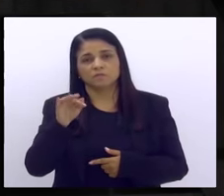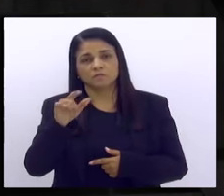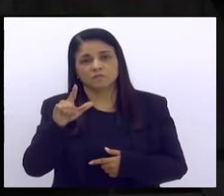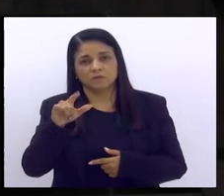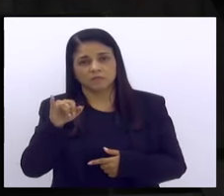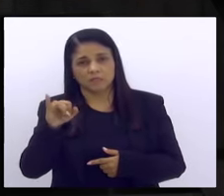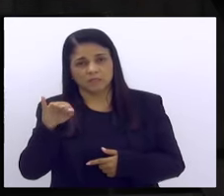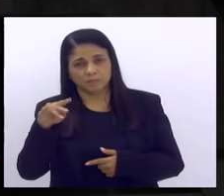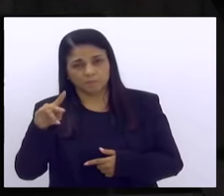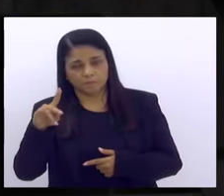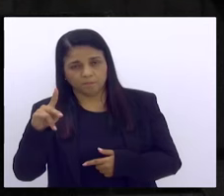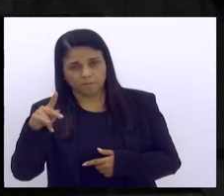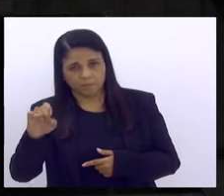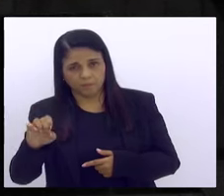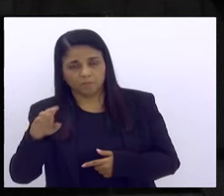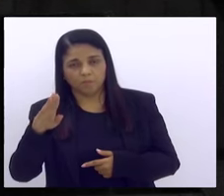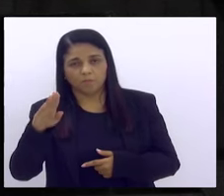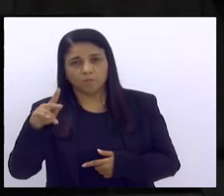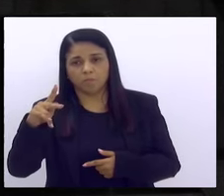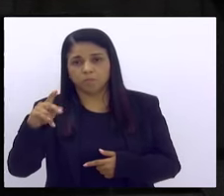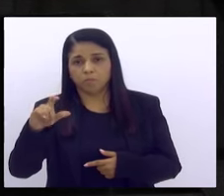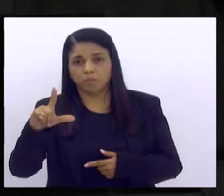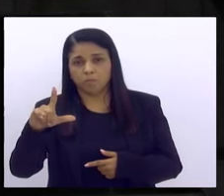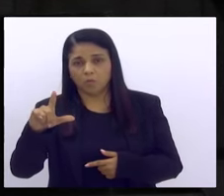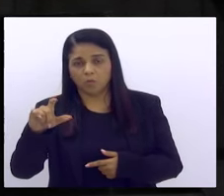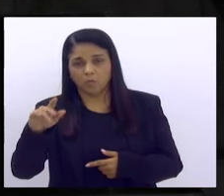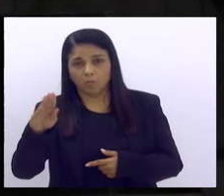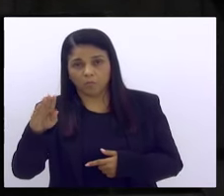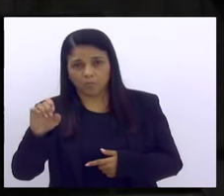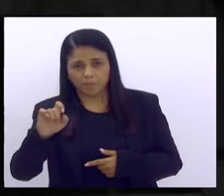essa blitz. E chegando lá,